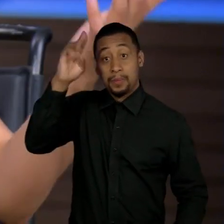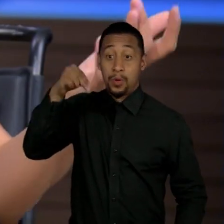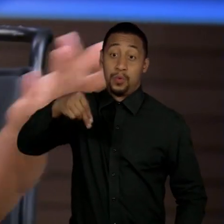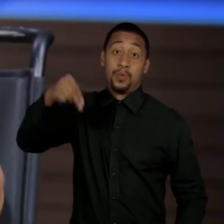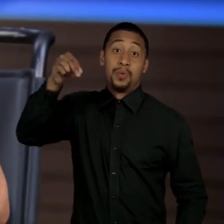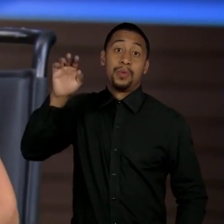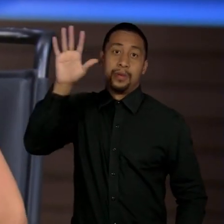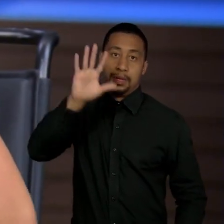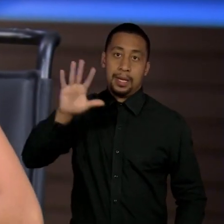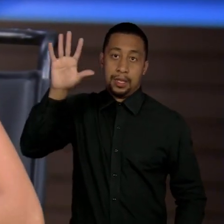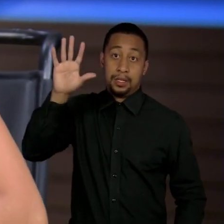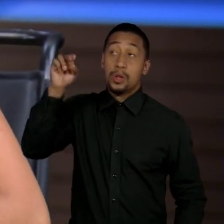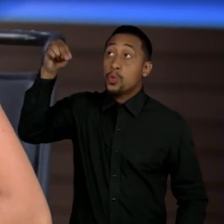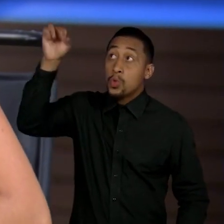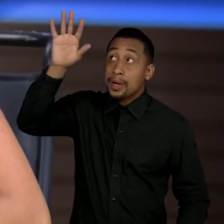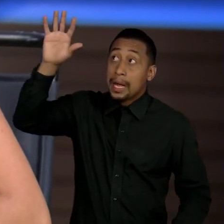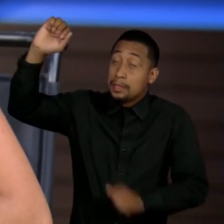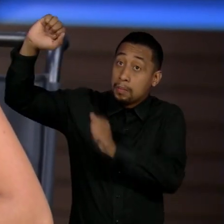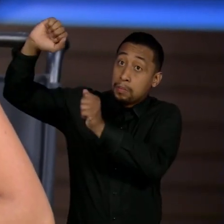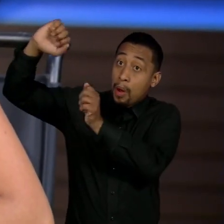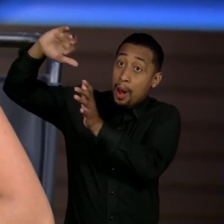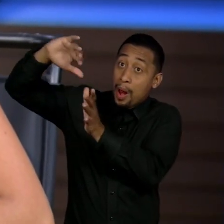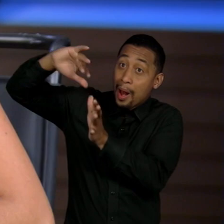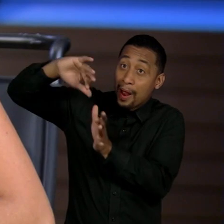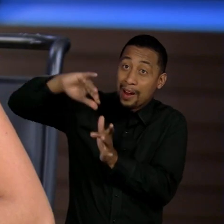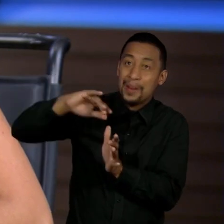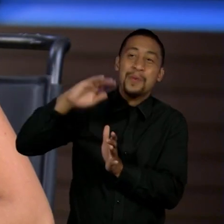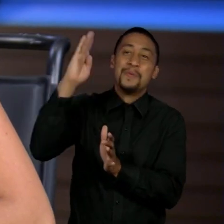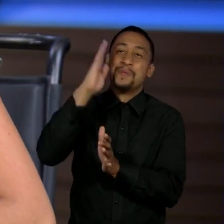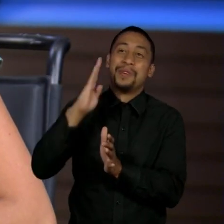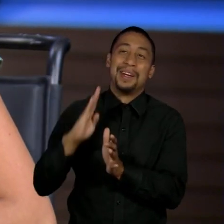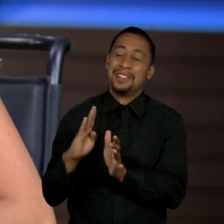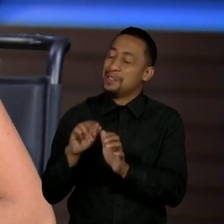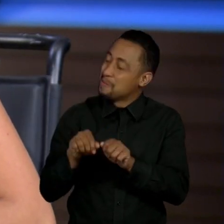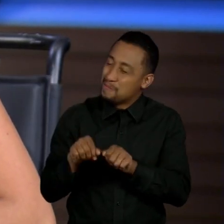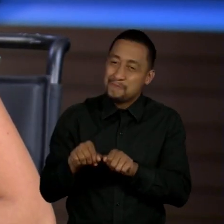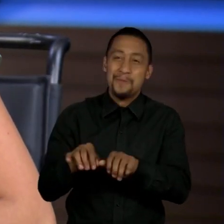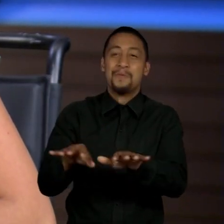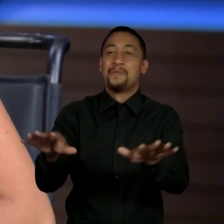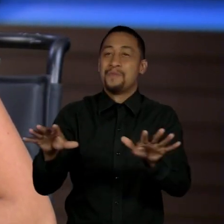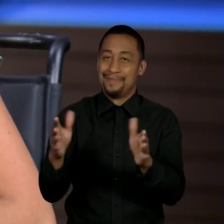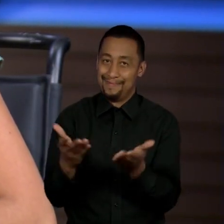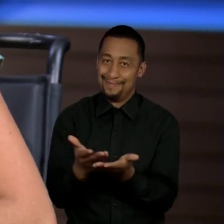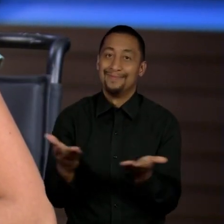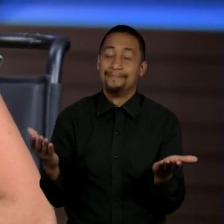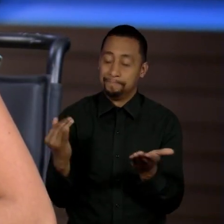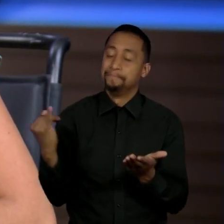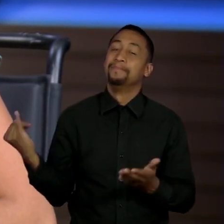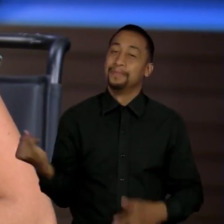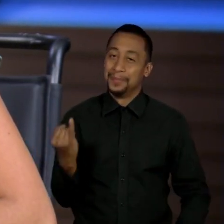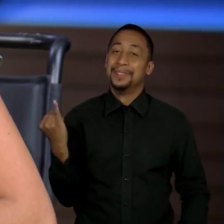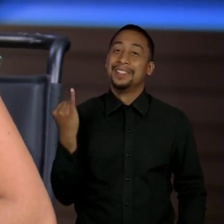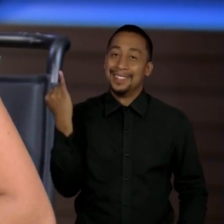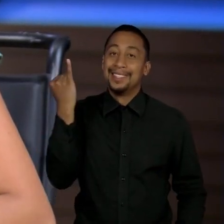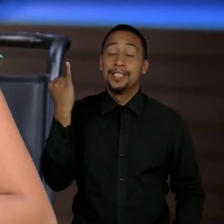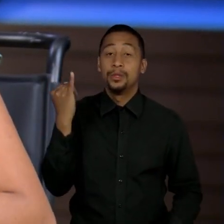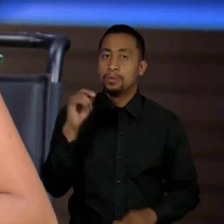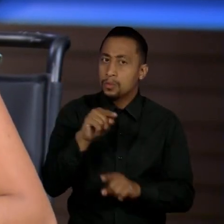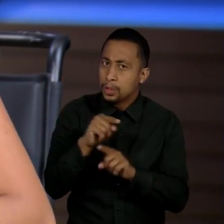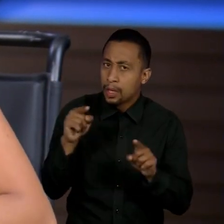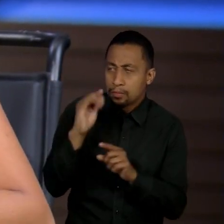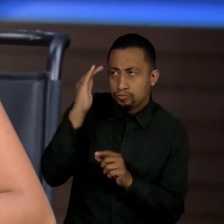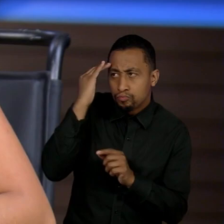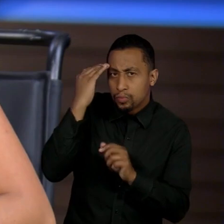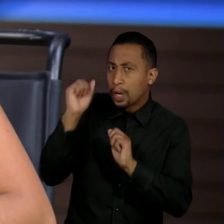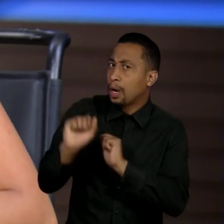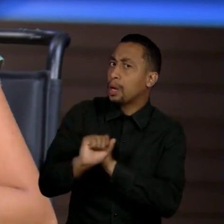pelo Brasil inteiro e hoje são tradições culturais brasileiras. Então, é muito importante a gente entender isso para